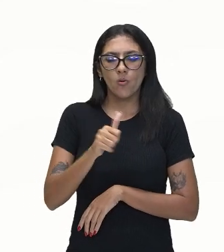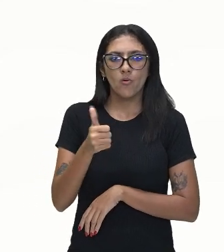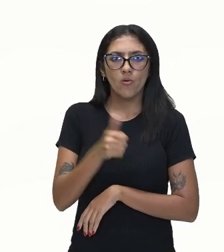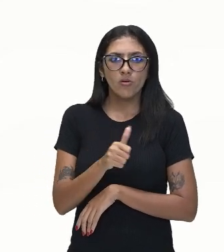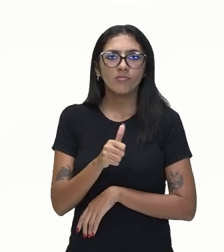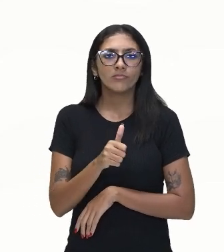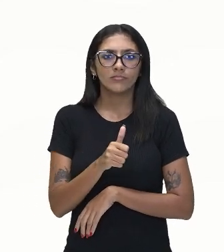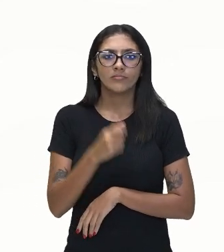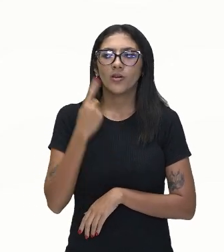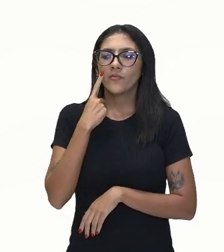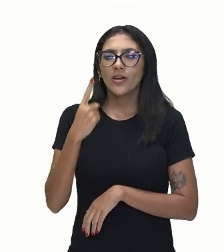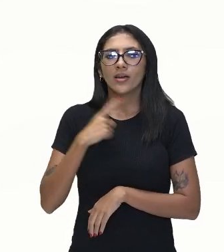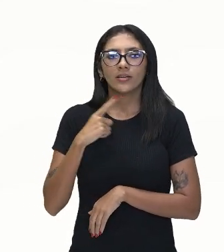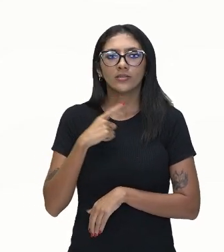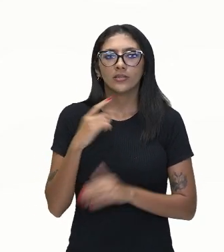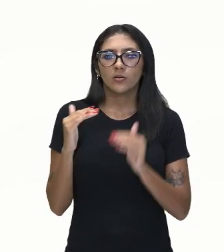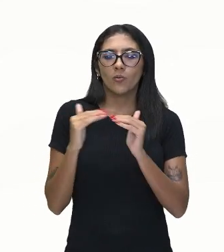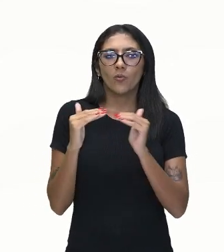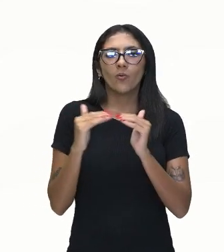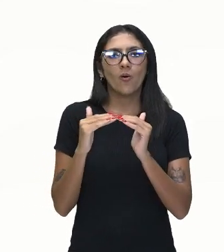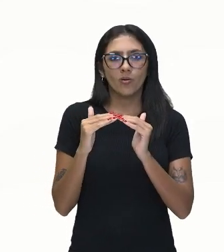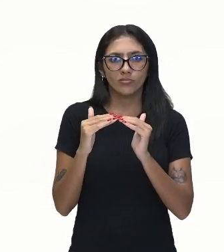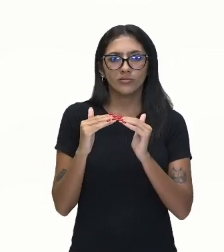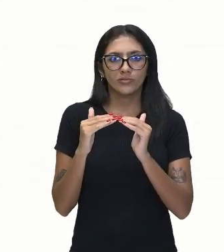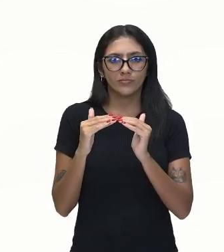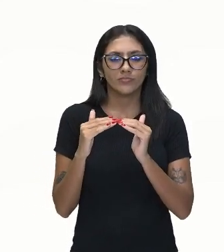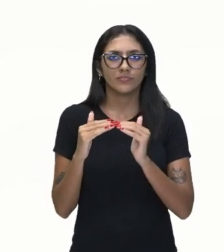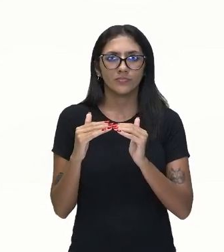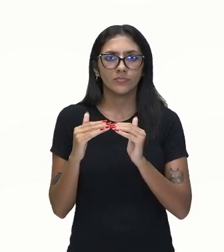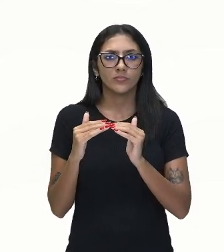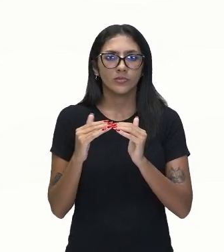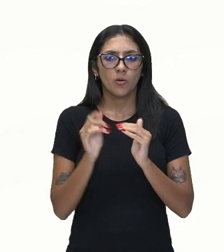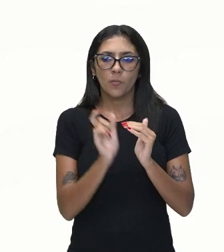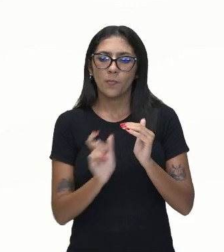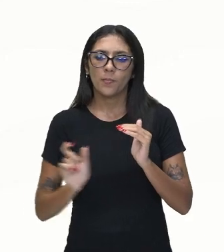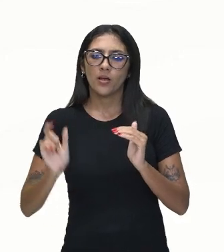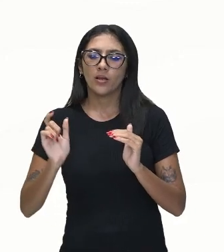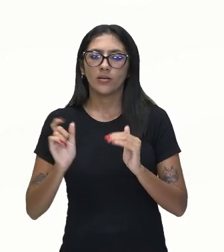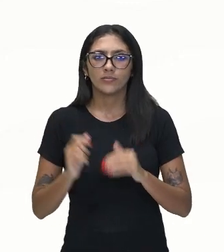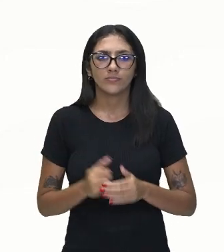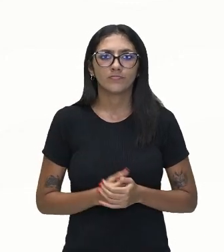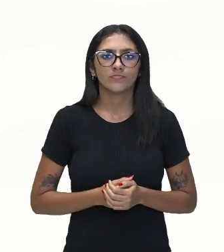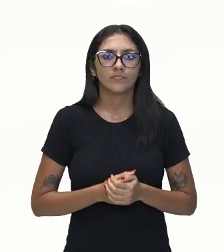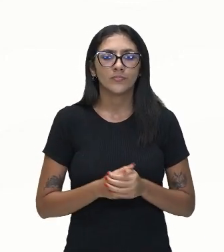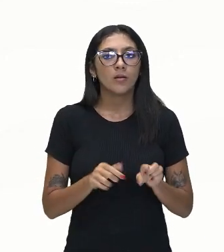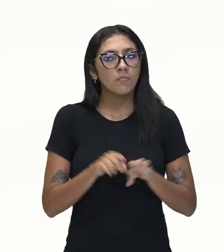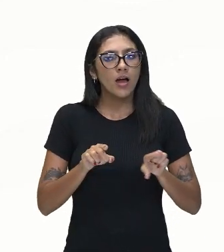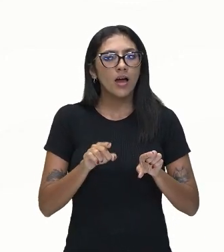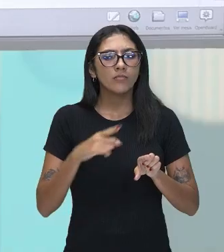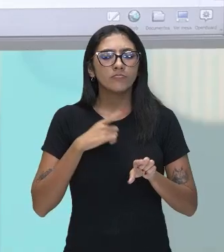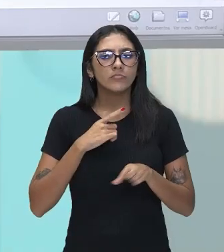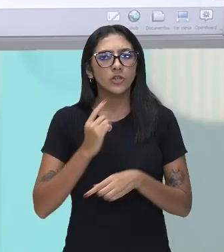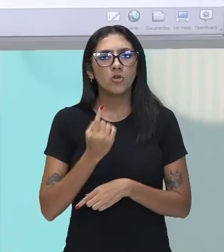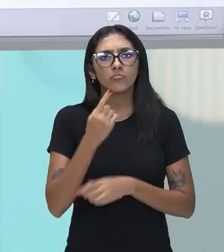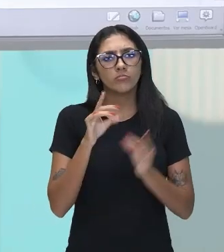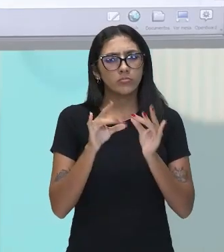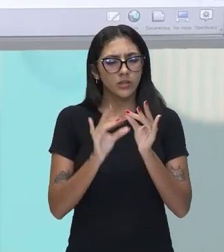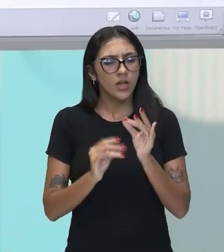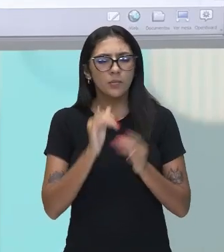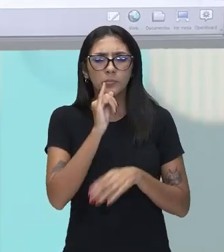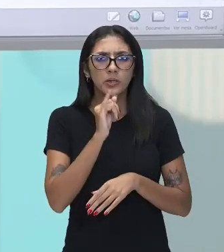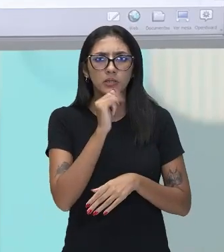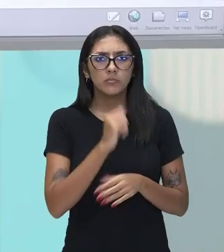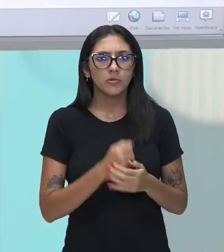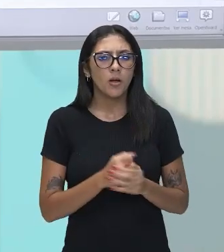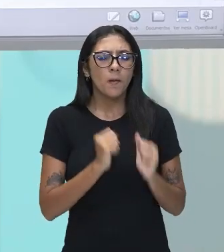com a expressão numérica, certo? Agora, há uma situação. Professora, em algum momento eu poderia utilizar